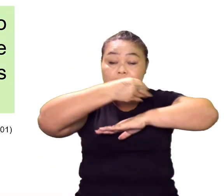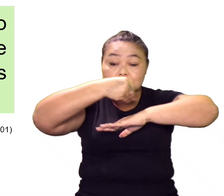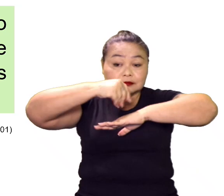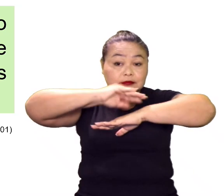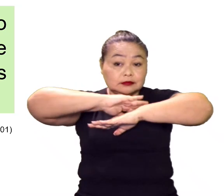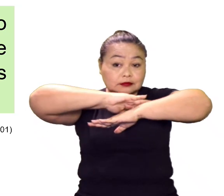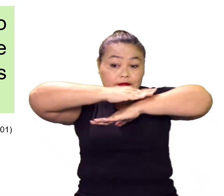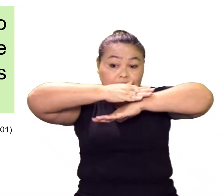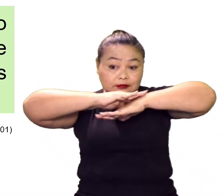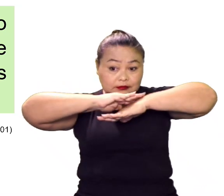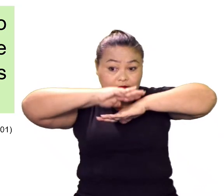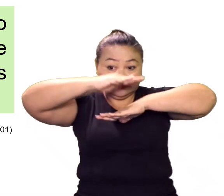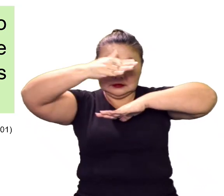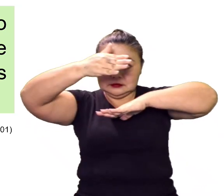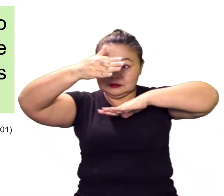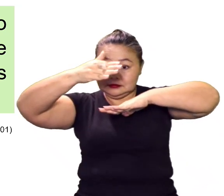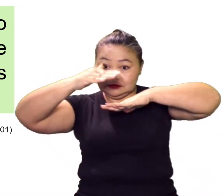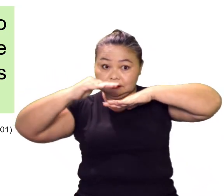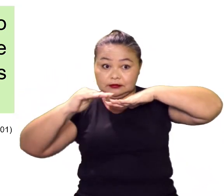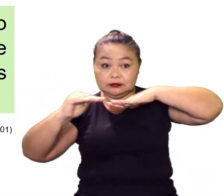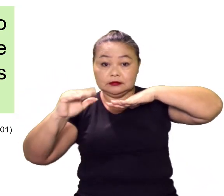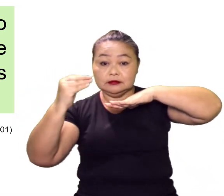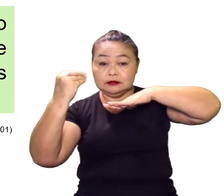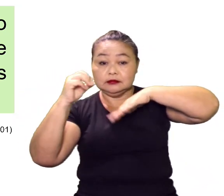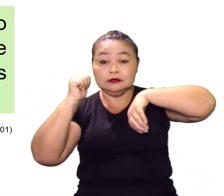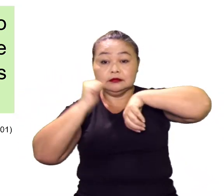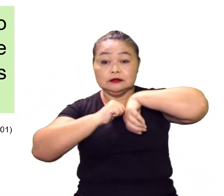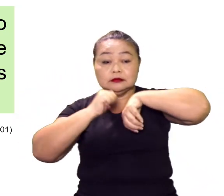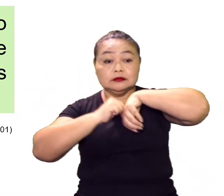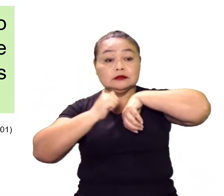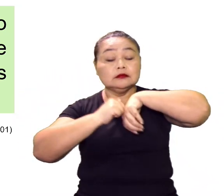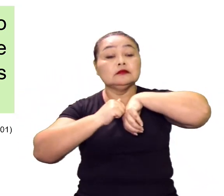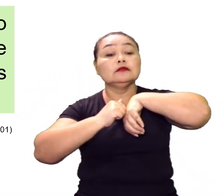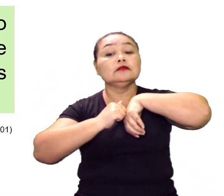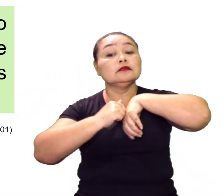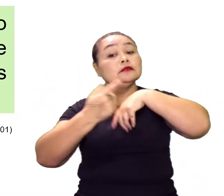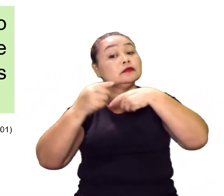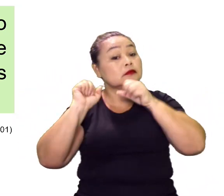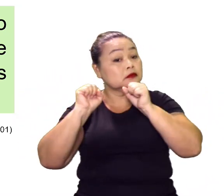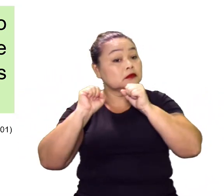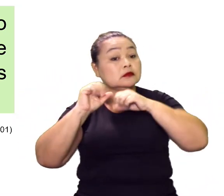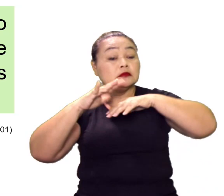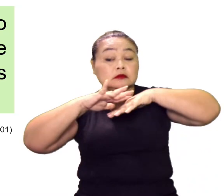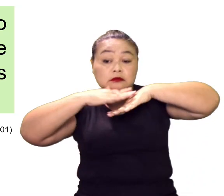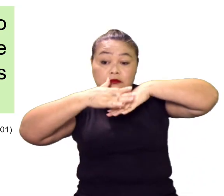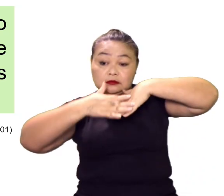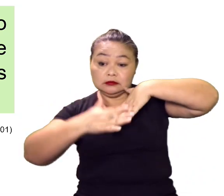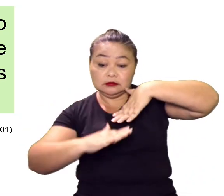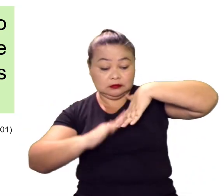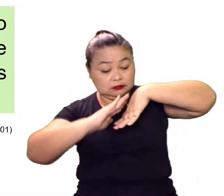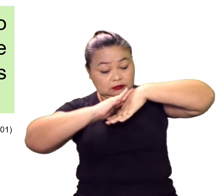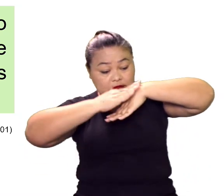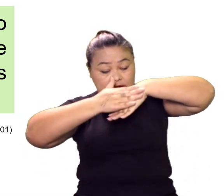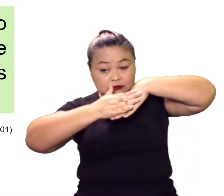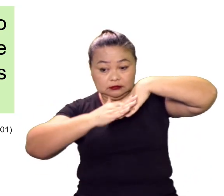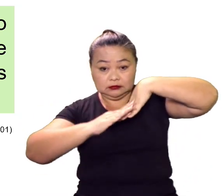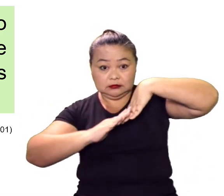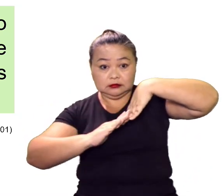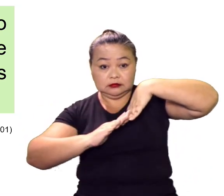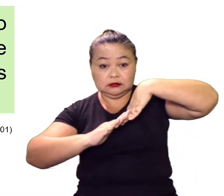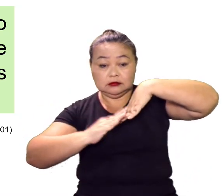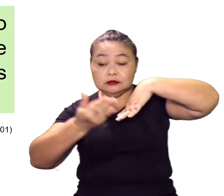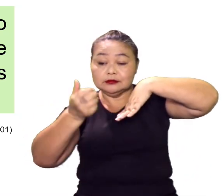áreas relativamente elevadas, formadas por rochas resistentes, que podem ser cristalinas